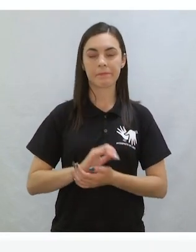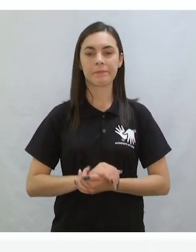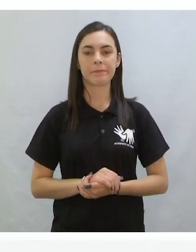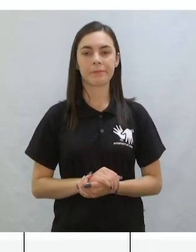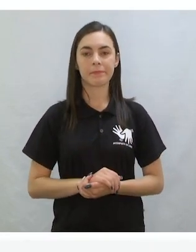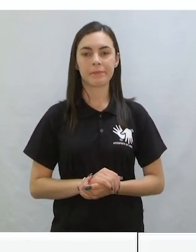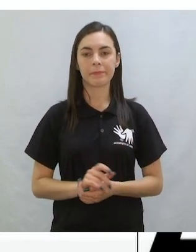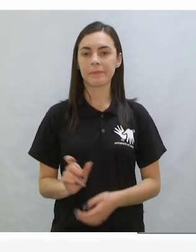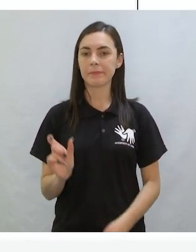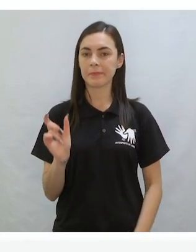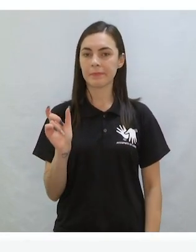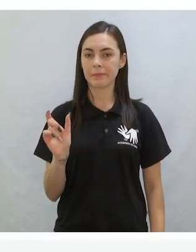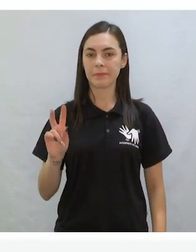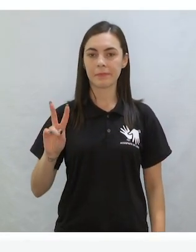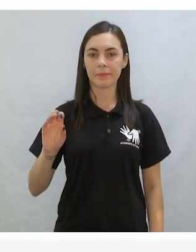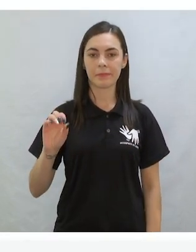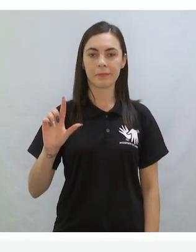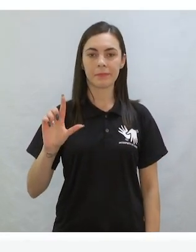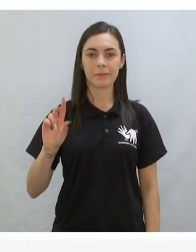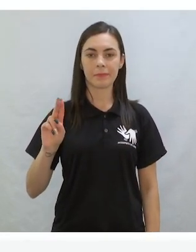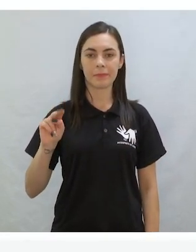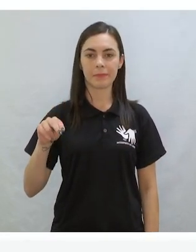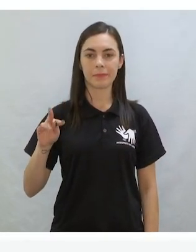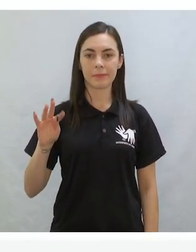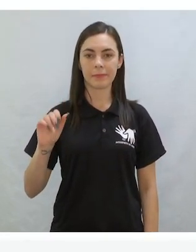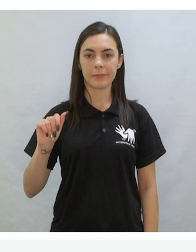primeira, que foi a palavra